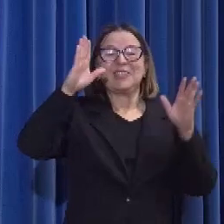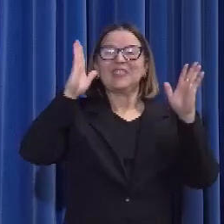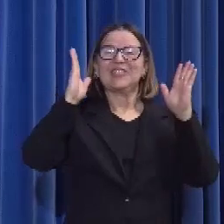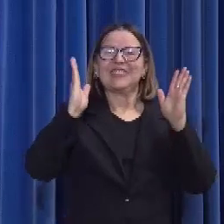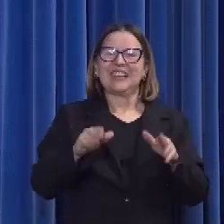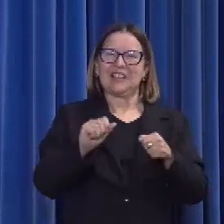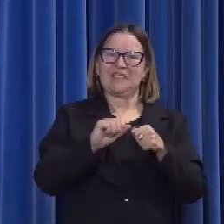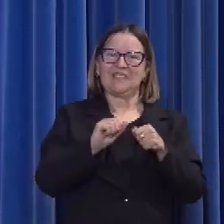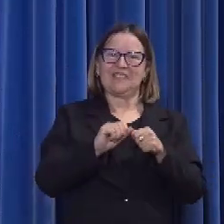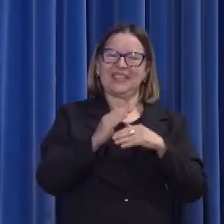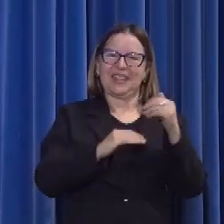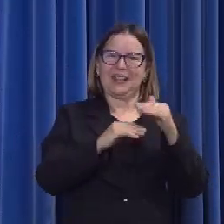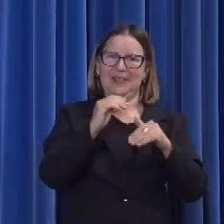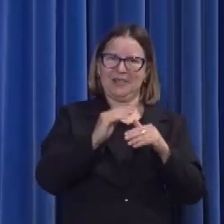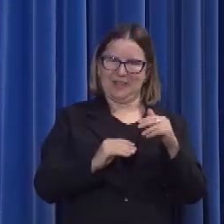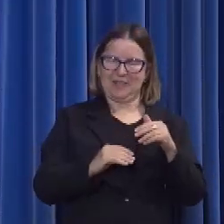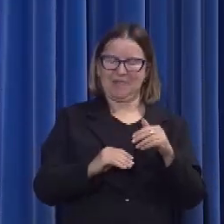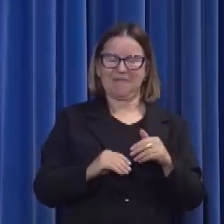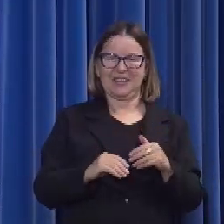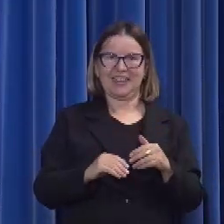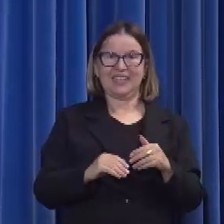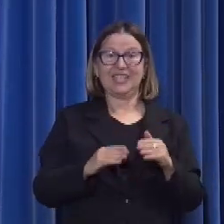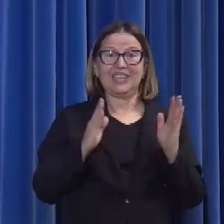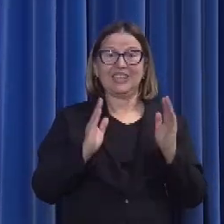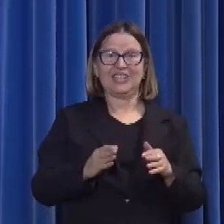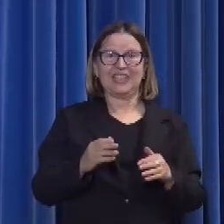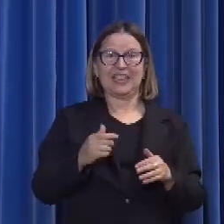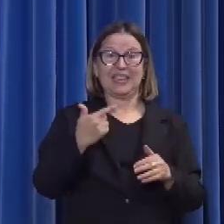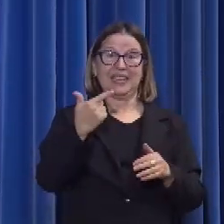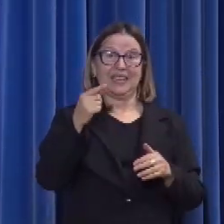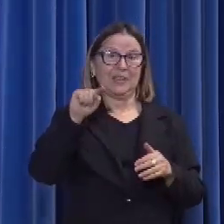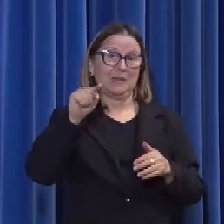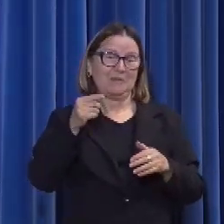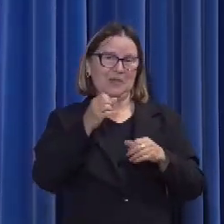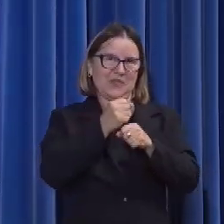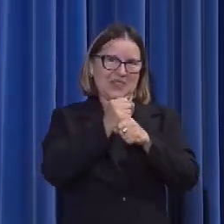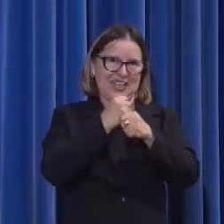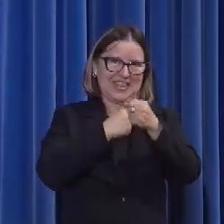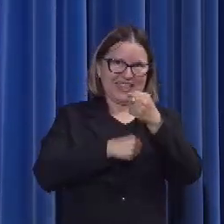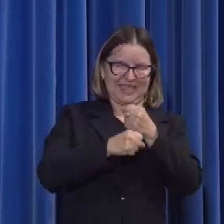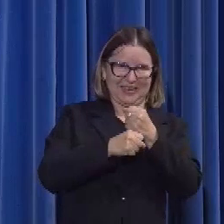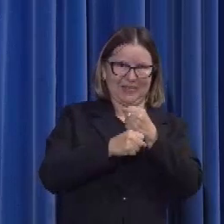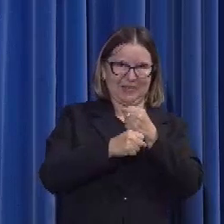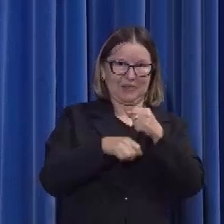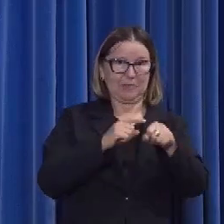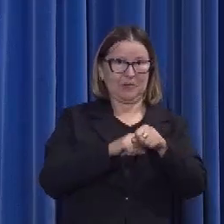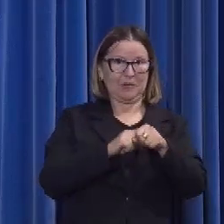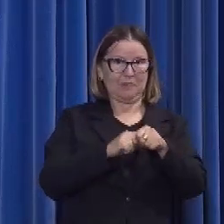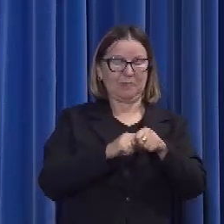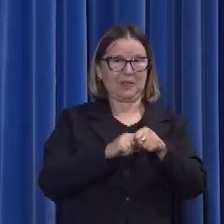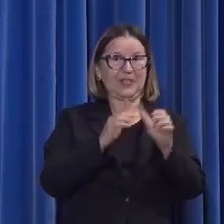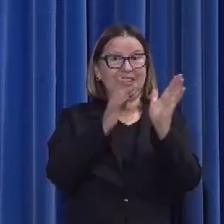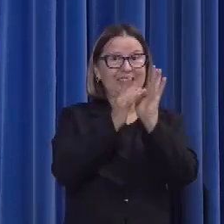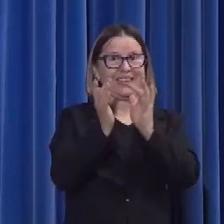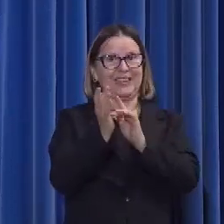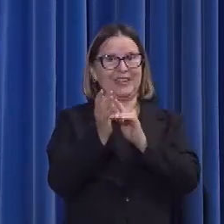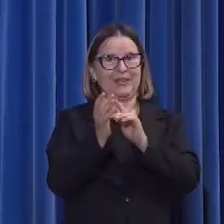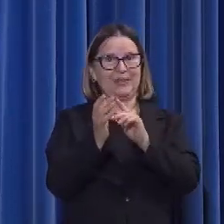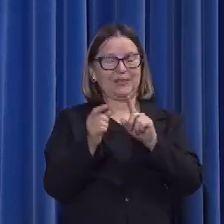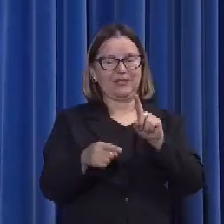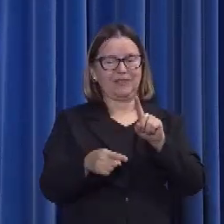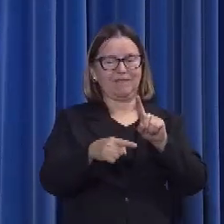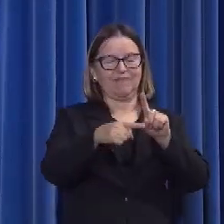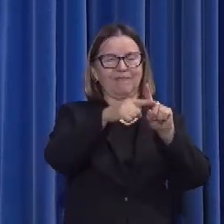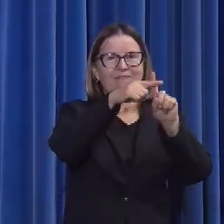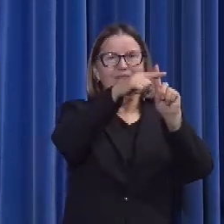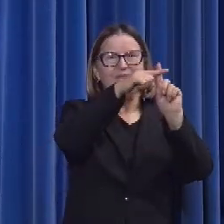misericórdia dele. Há 2000 anos atrás, quando o filho dele foi colocado numa cruz, e ele foi levantado nessa cruz, ele